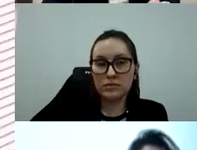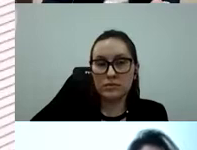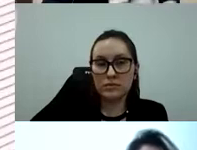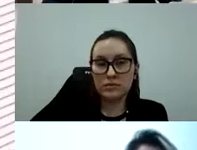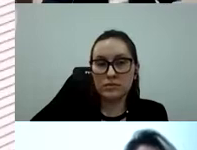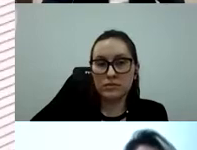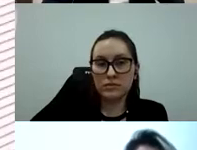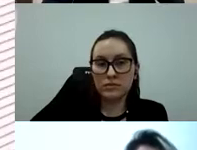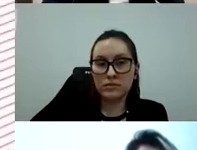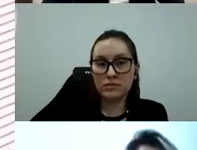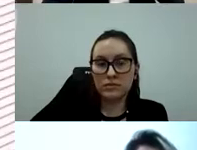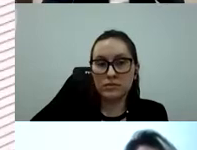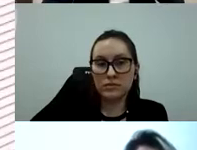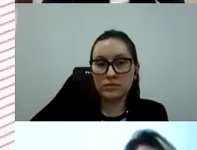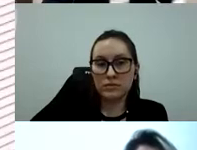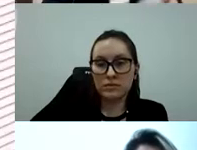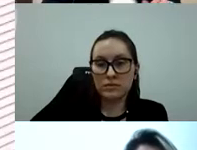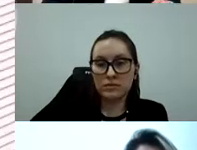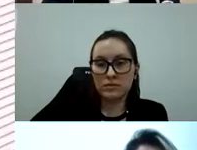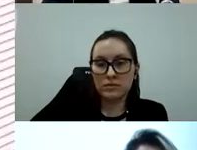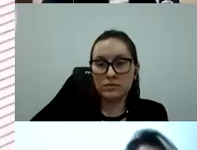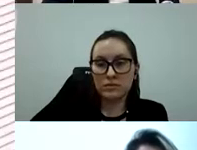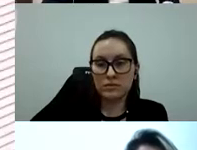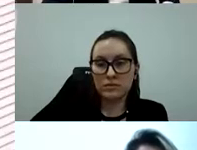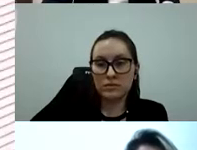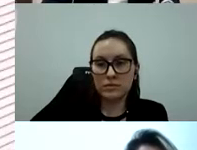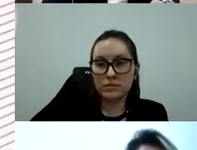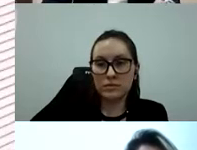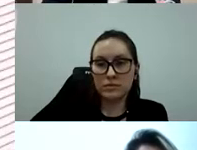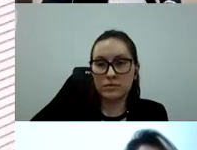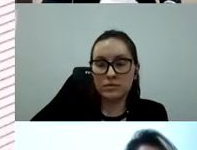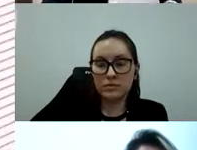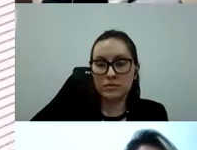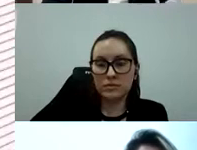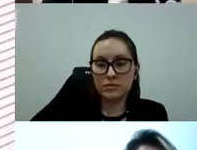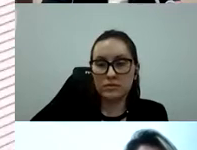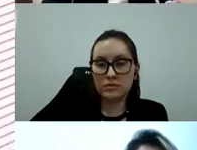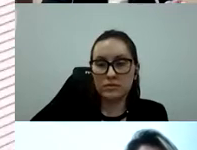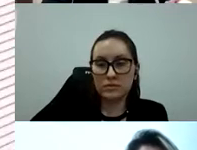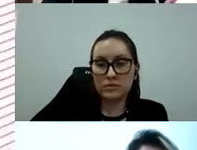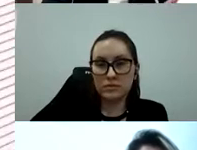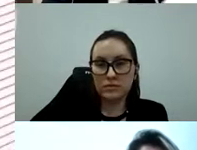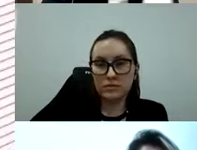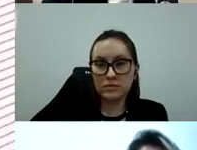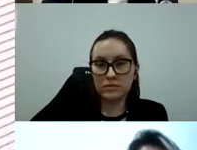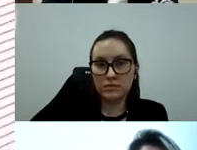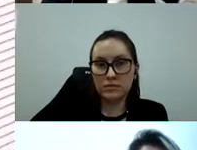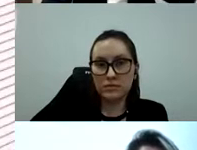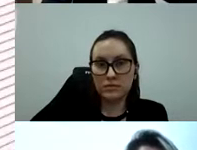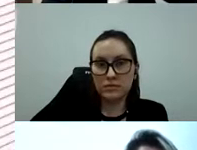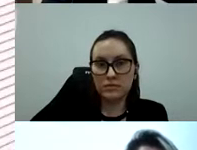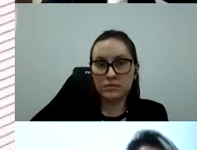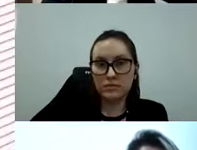Doutora Mariane Bruscato. Presente, doutora. Oi, doutora, seja bem-vinda. Muito